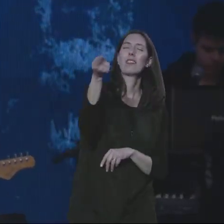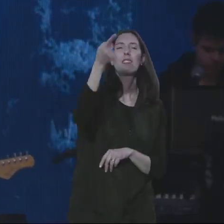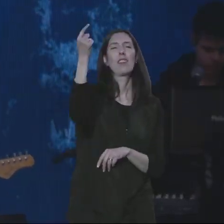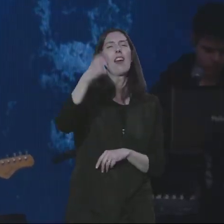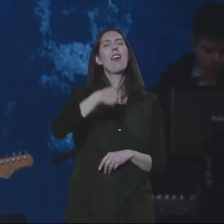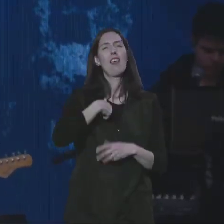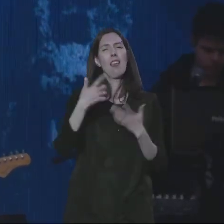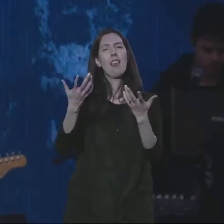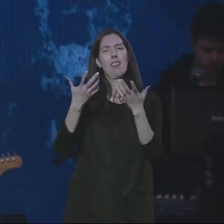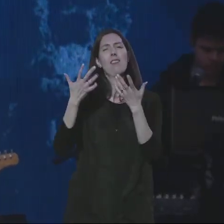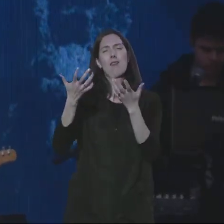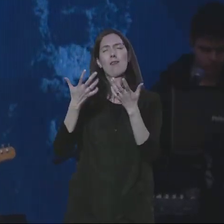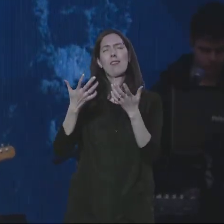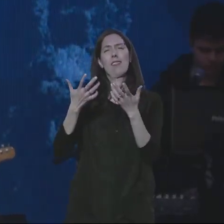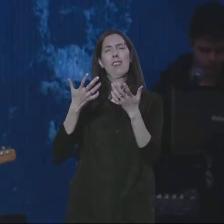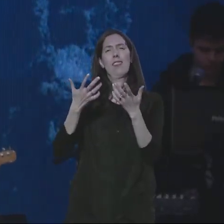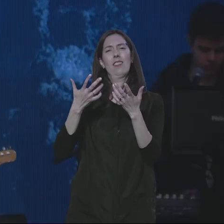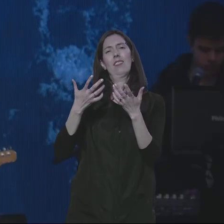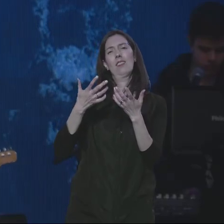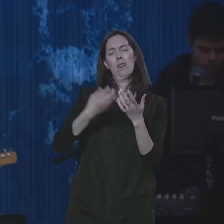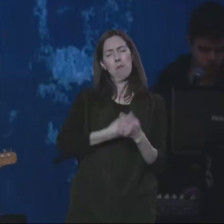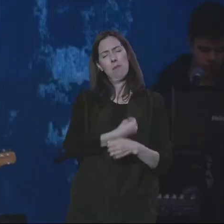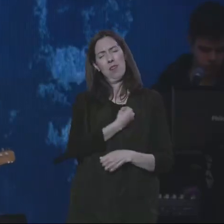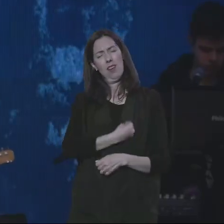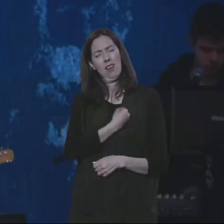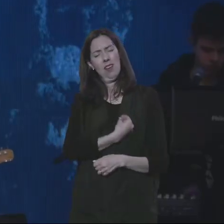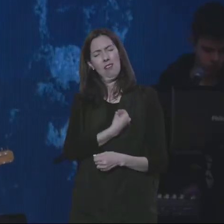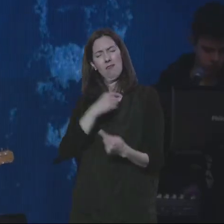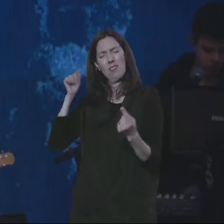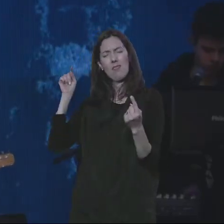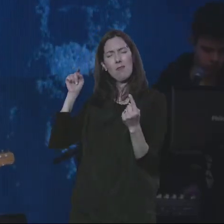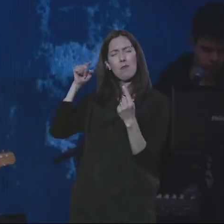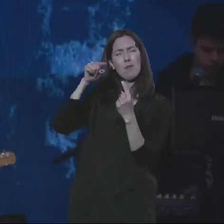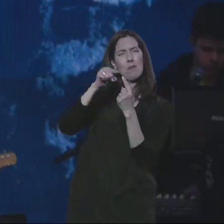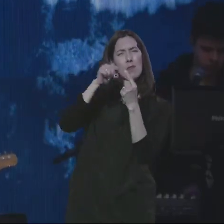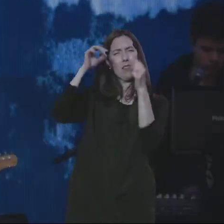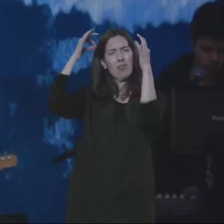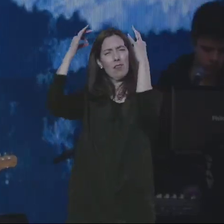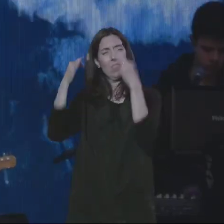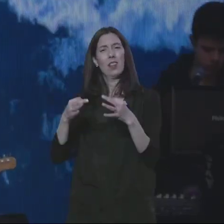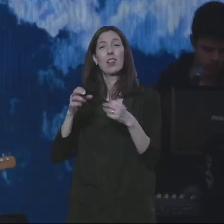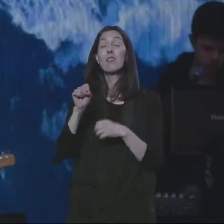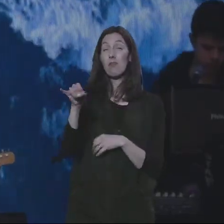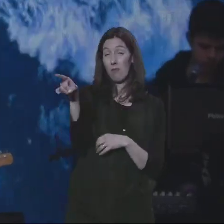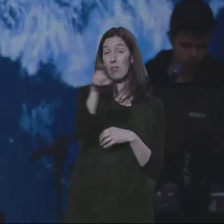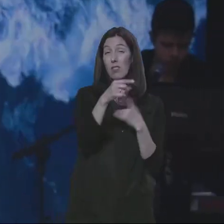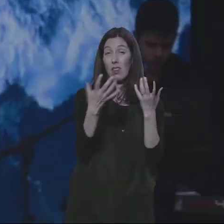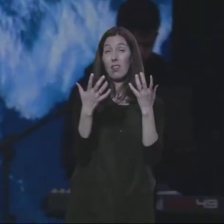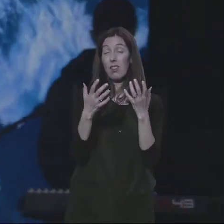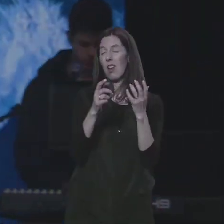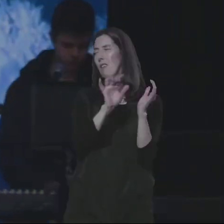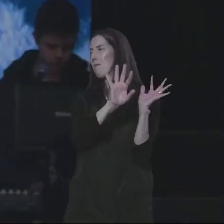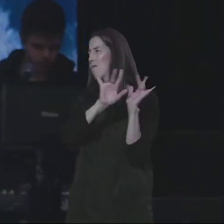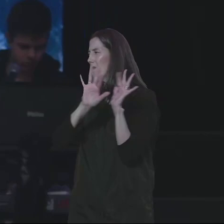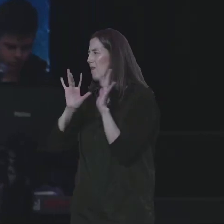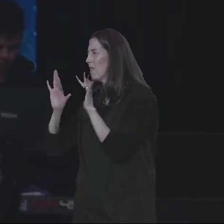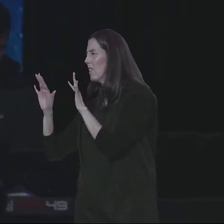correr a corrida da fé, da maneira certa, com os objetivos certos, vem aqui na frente, nós vamos orar